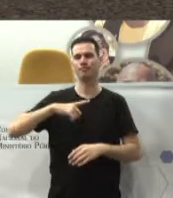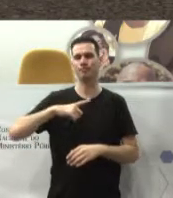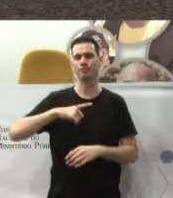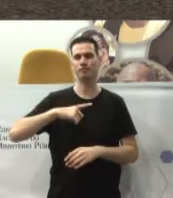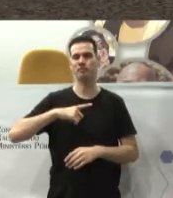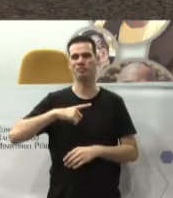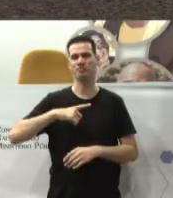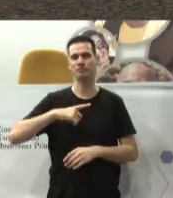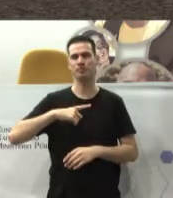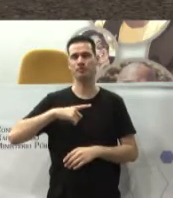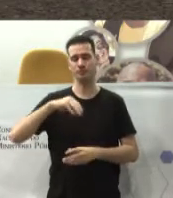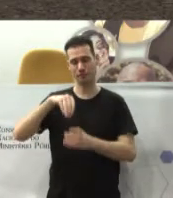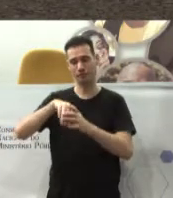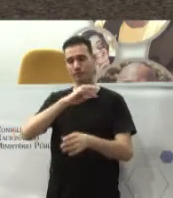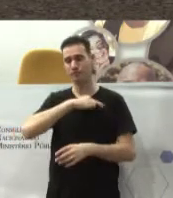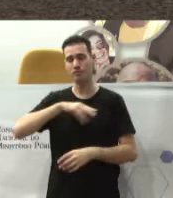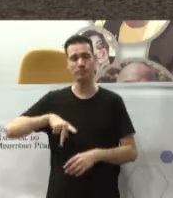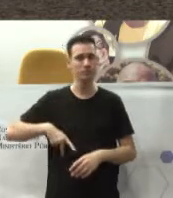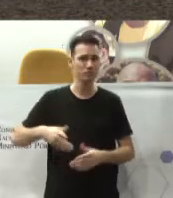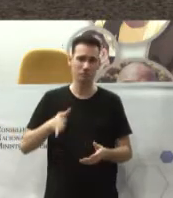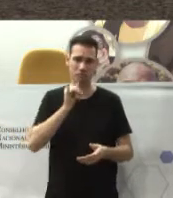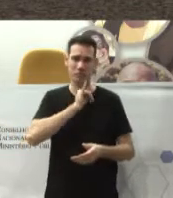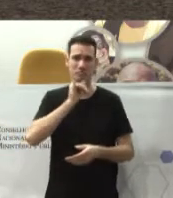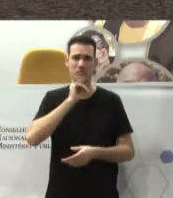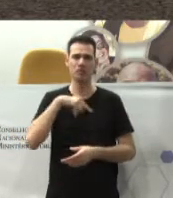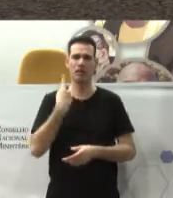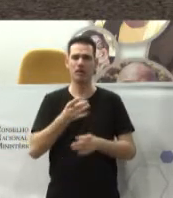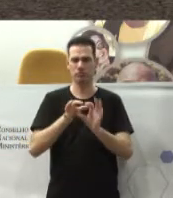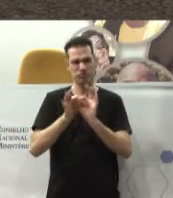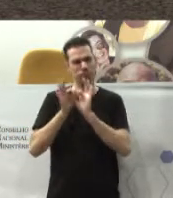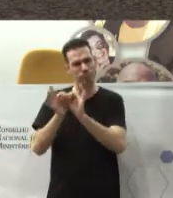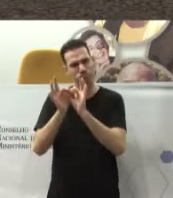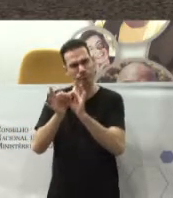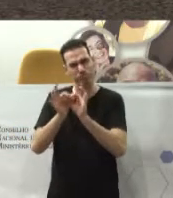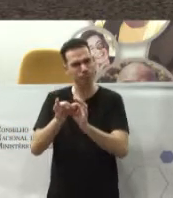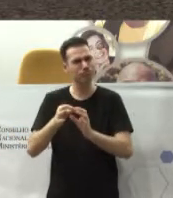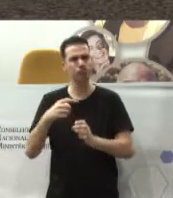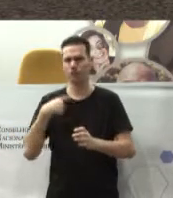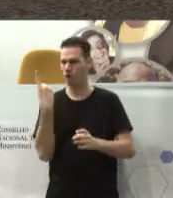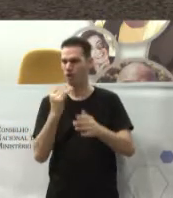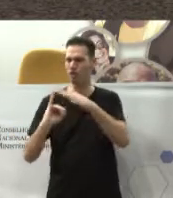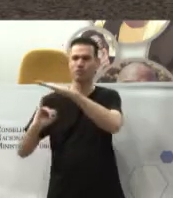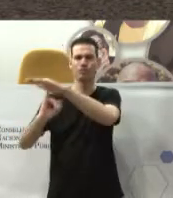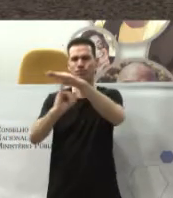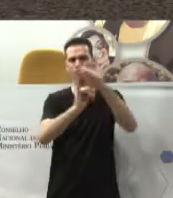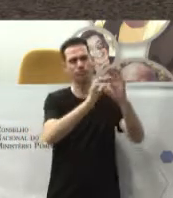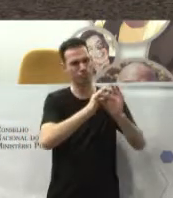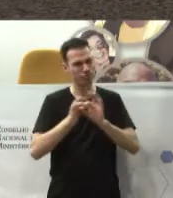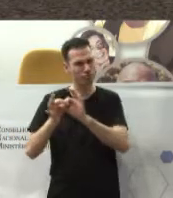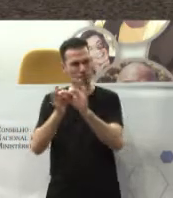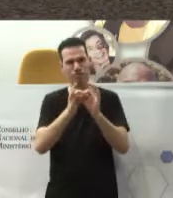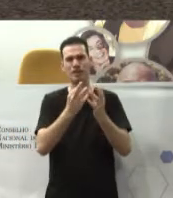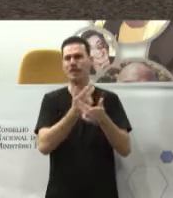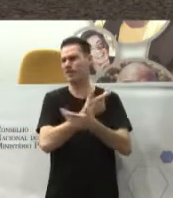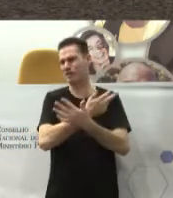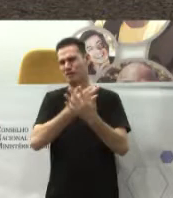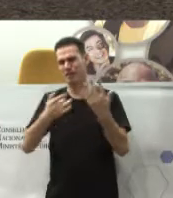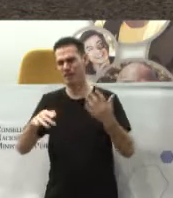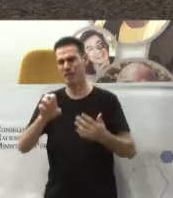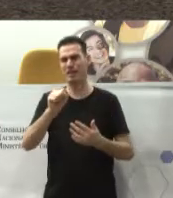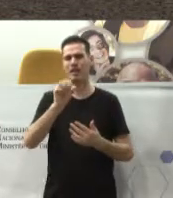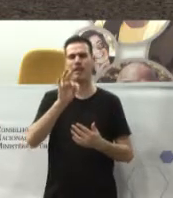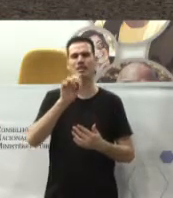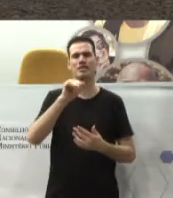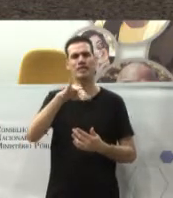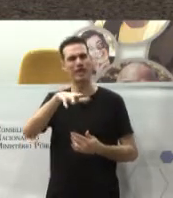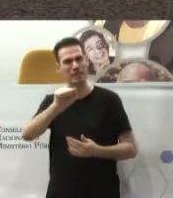âmbito dos nossos ministérios públicos como algo que nos une, algo que tem coerência e que foi reconhecido em várias instâncias do Conselho Nacional,